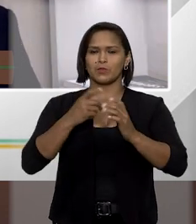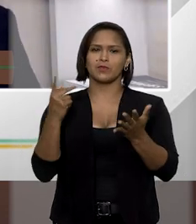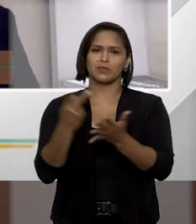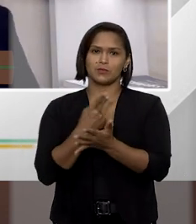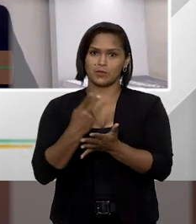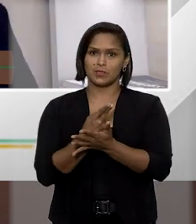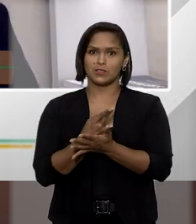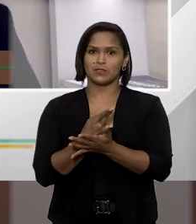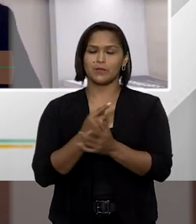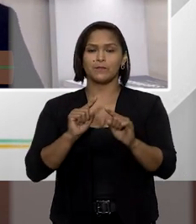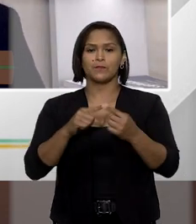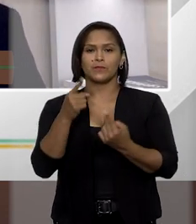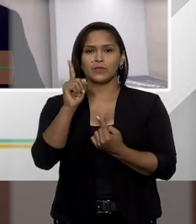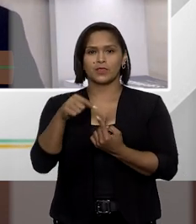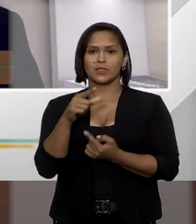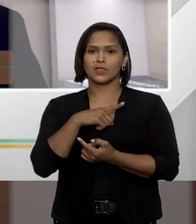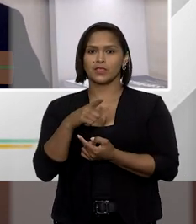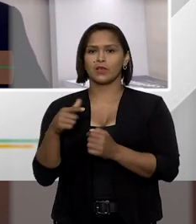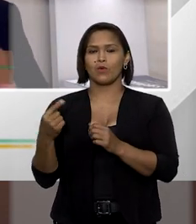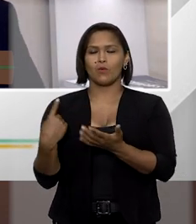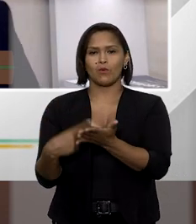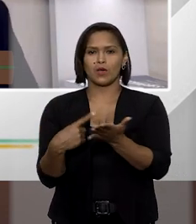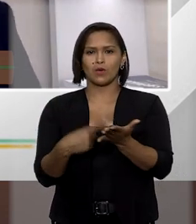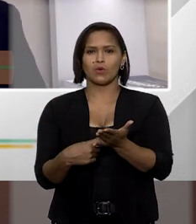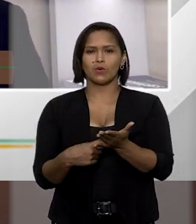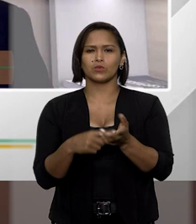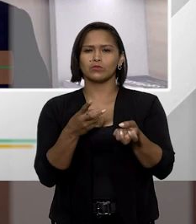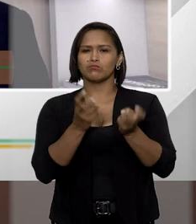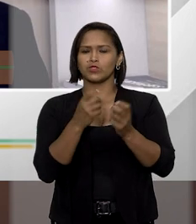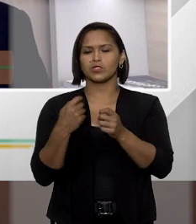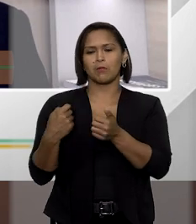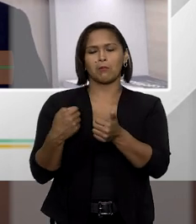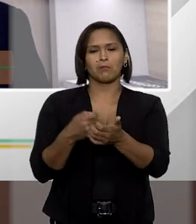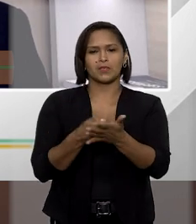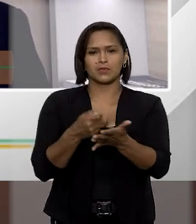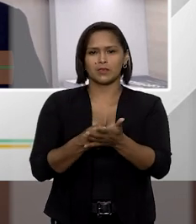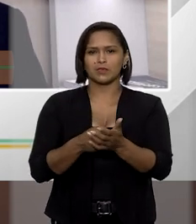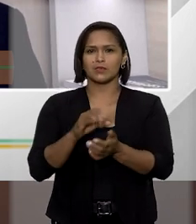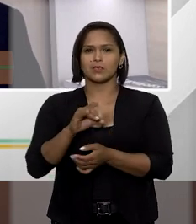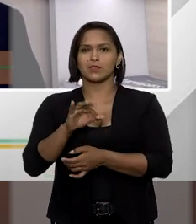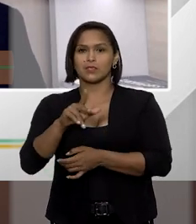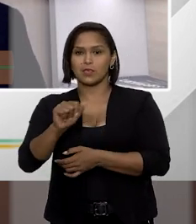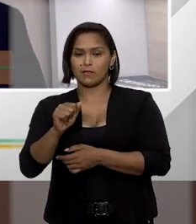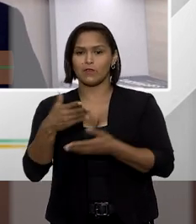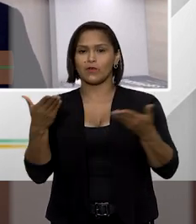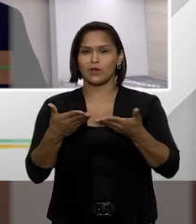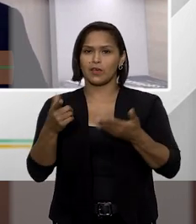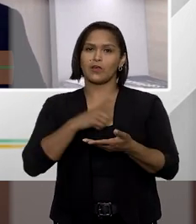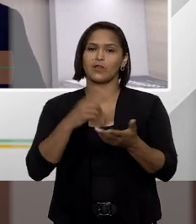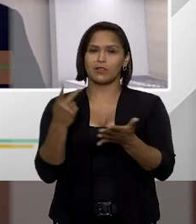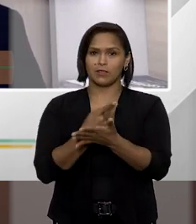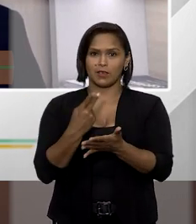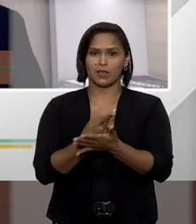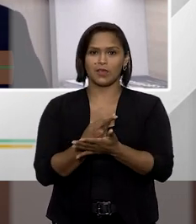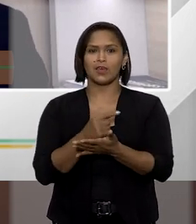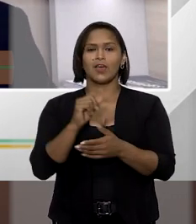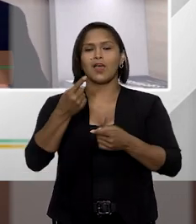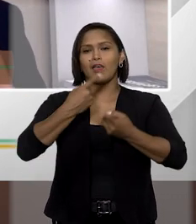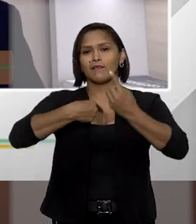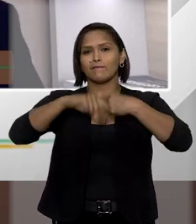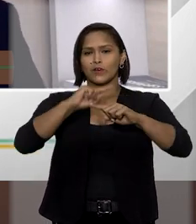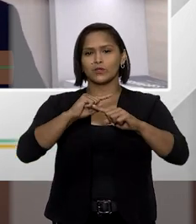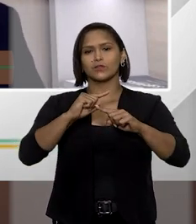improbidade administrativa. Então, o acordo de não persecução cível, que agora existe no campo da improbidade, é